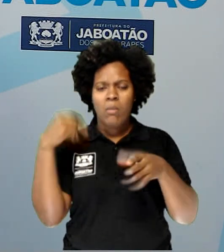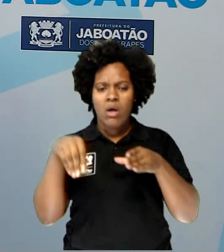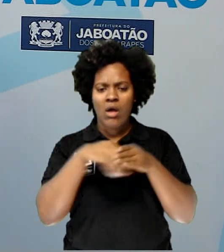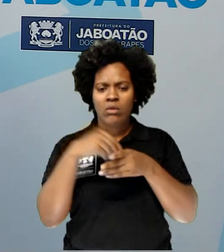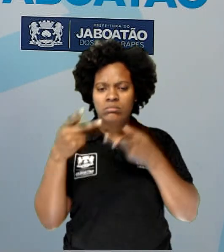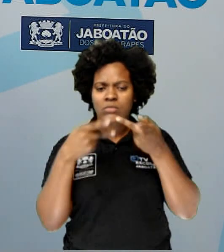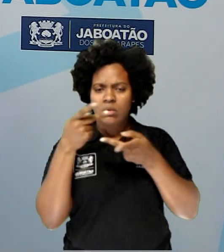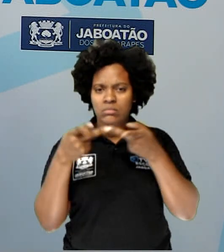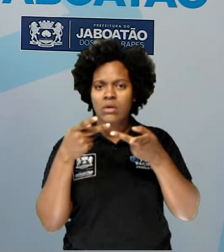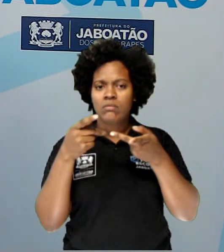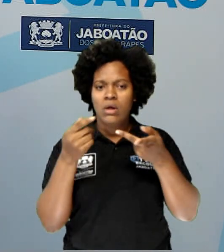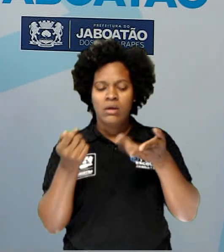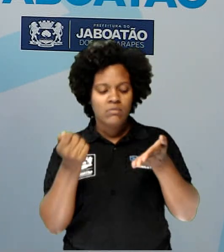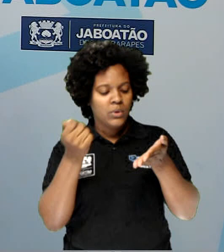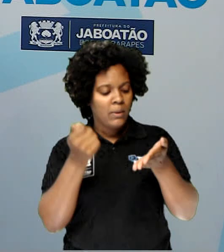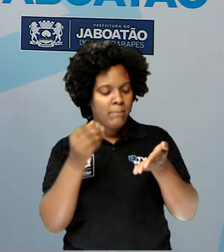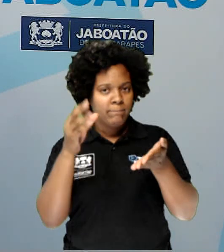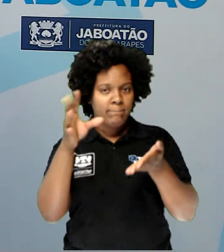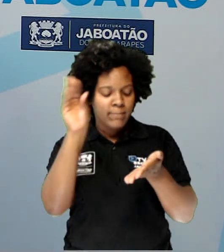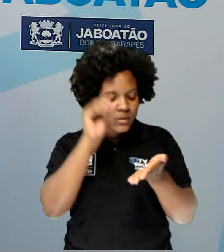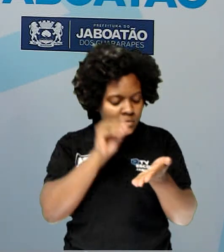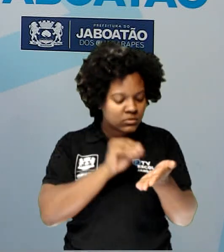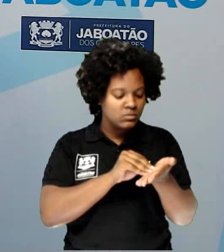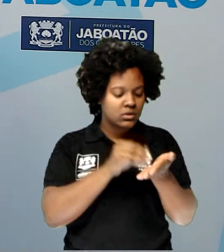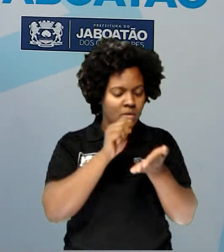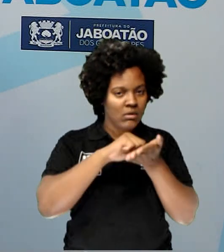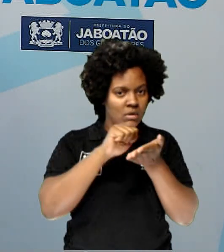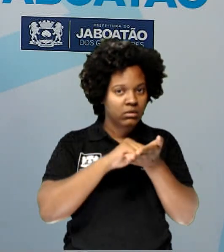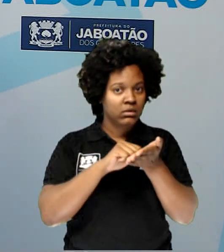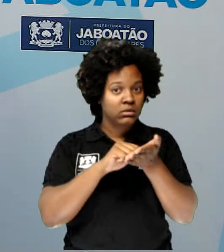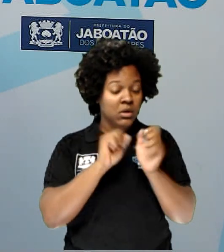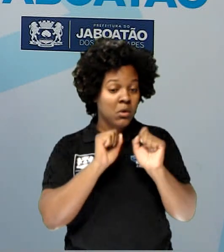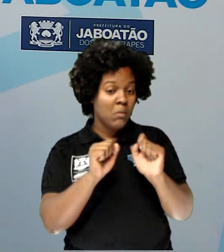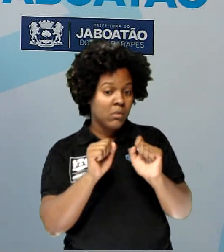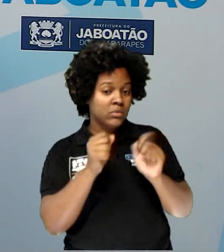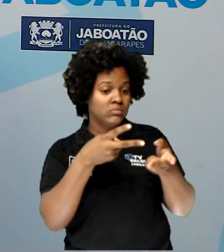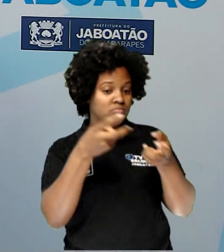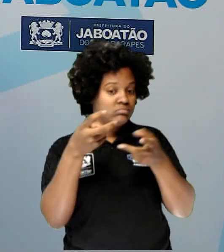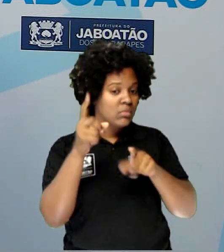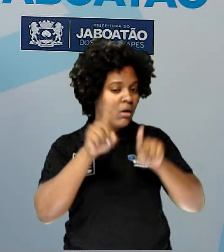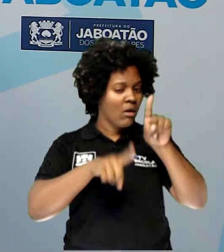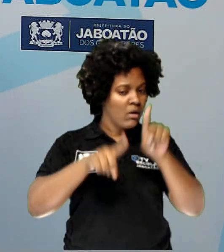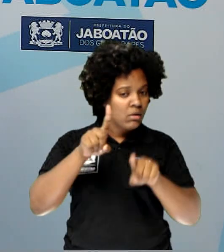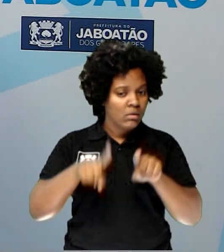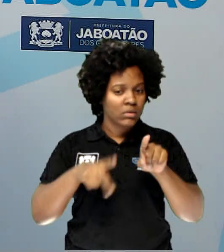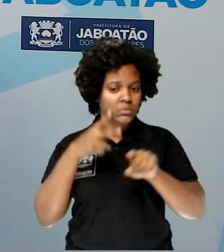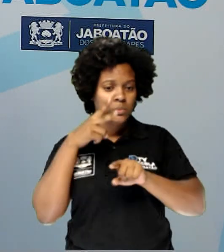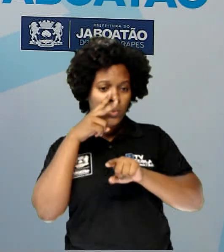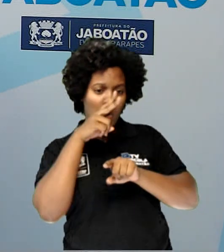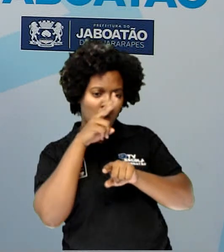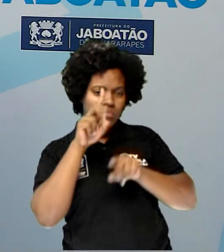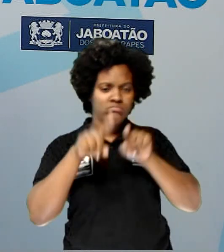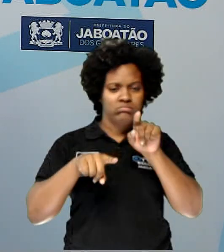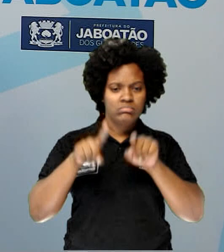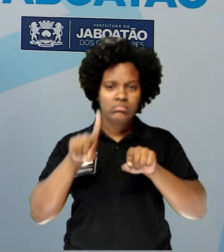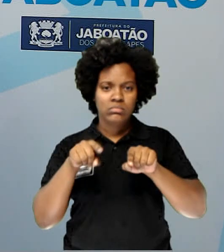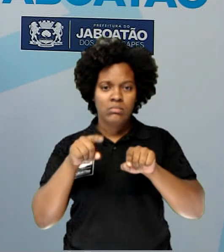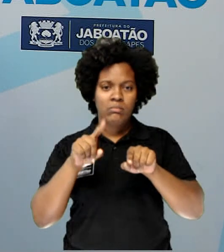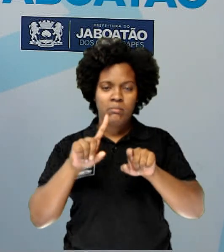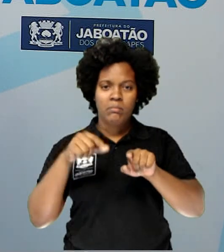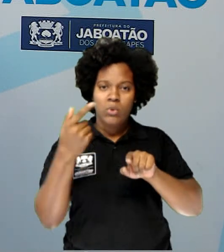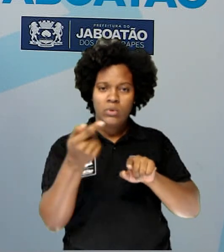e foi retratado na escrita, só sendo possível perceber essa variação da tonicidade a partir da